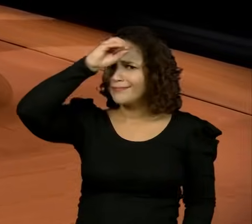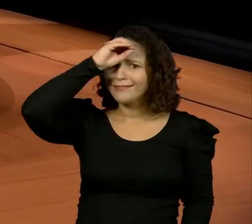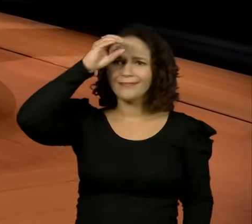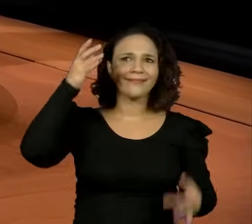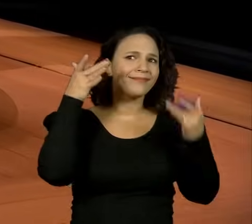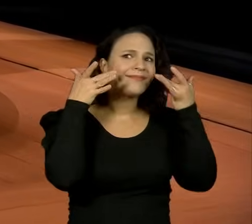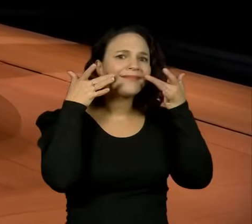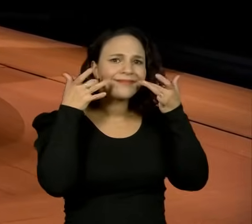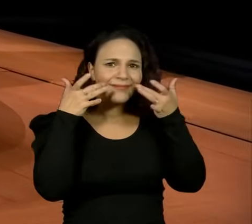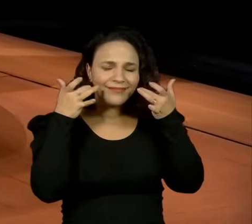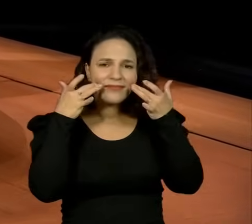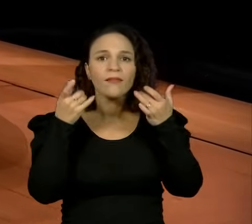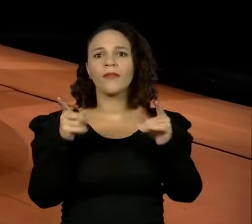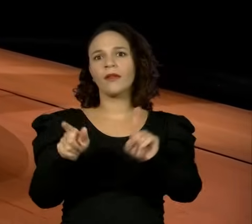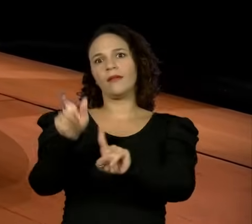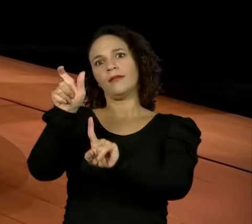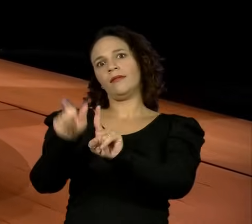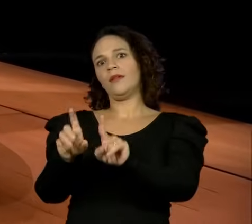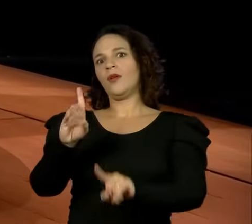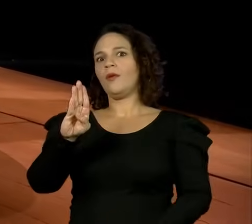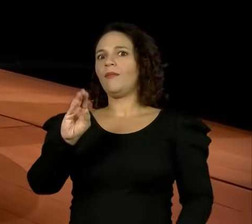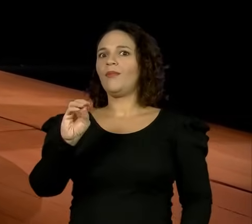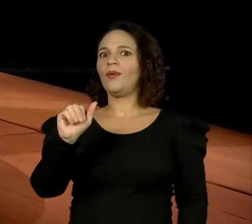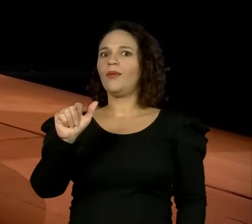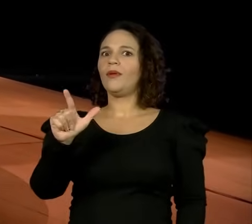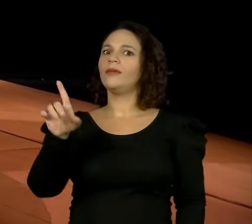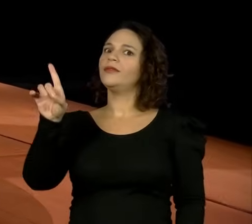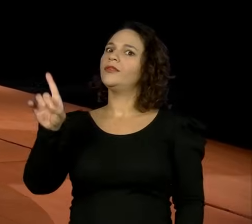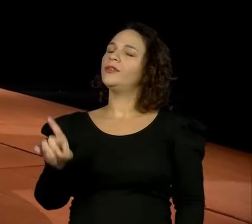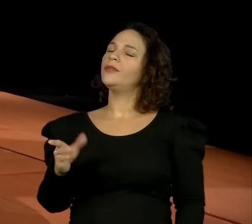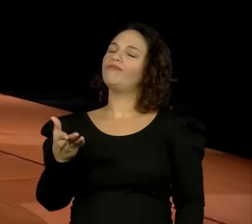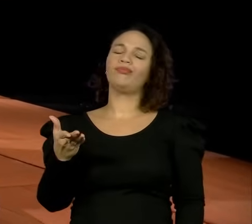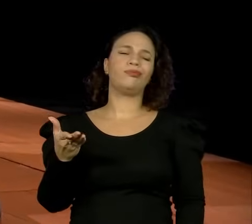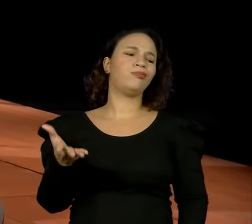E aí era o Boal dirigindo. E aí, um grande